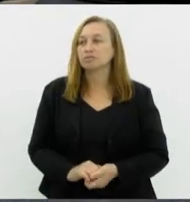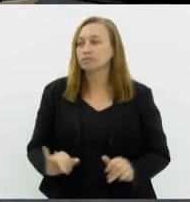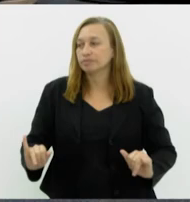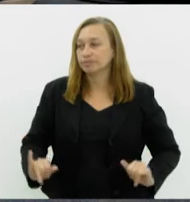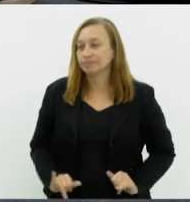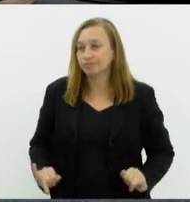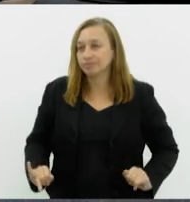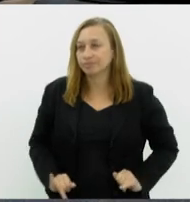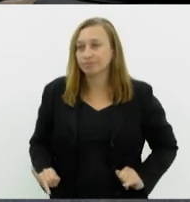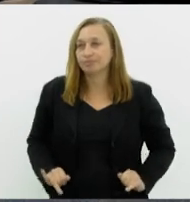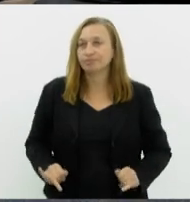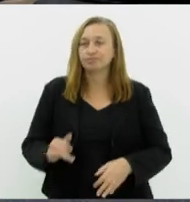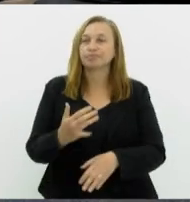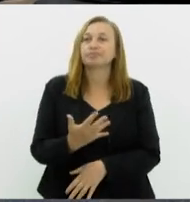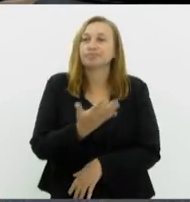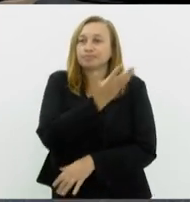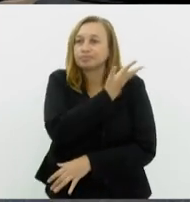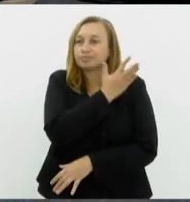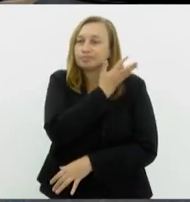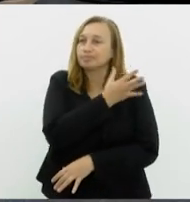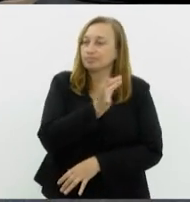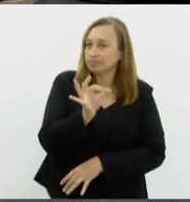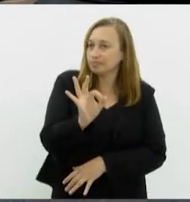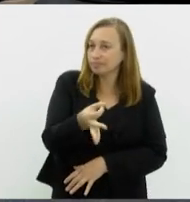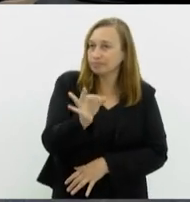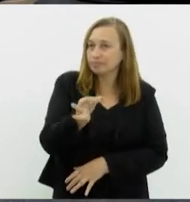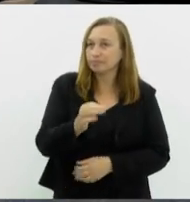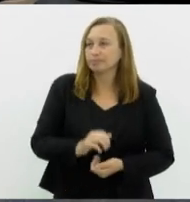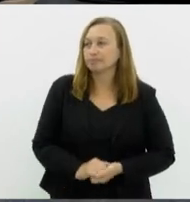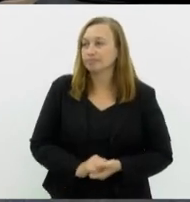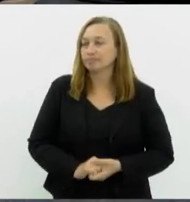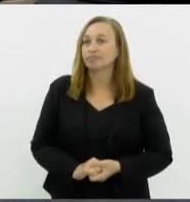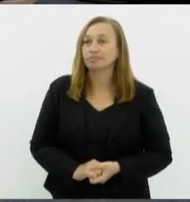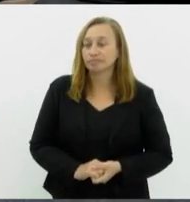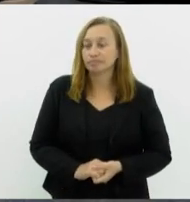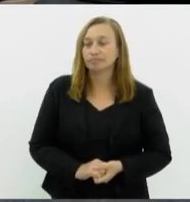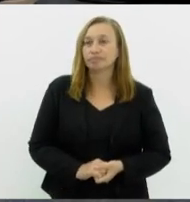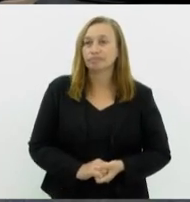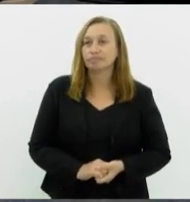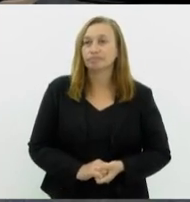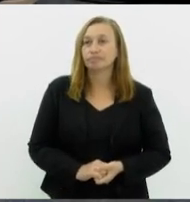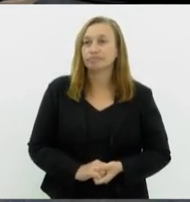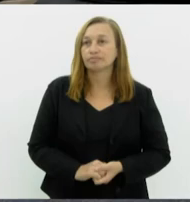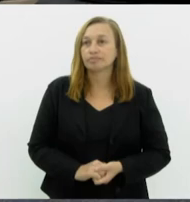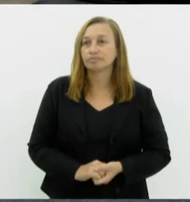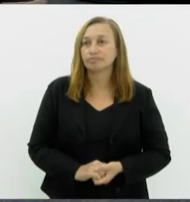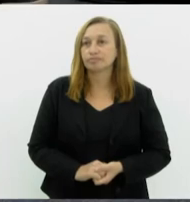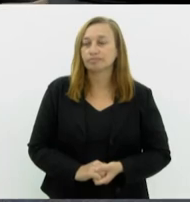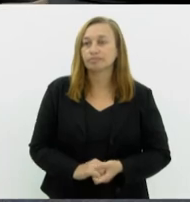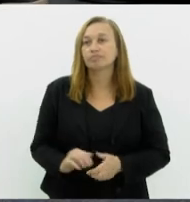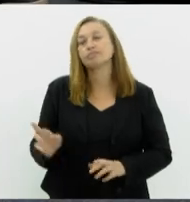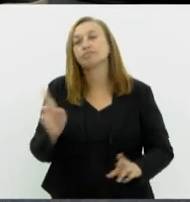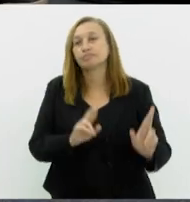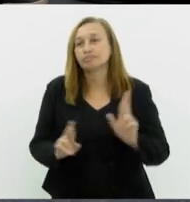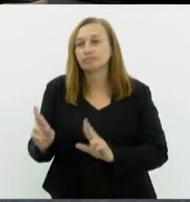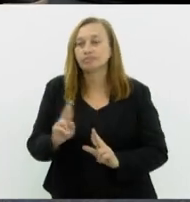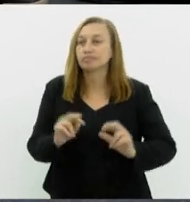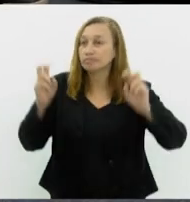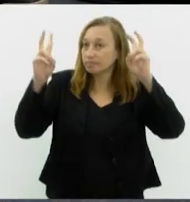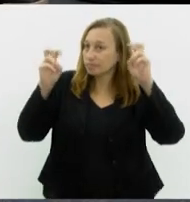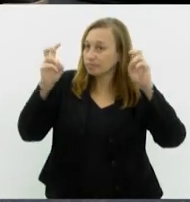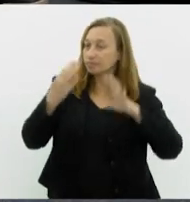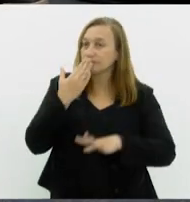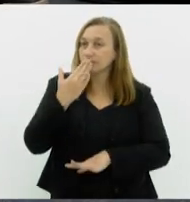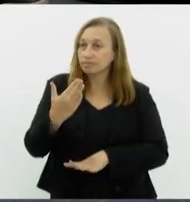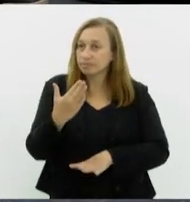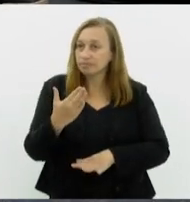sofrem preconceito constantemente. E temos visto muito dos casos relacionados a esse tipo